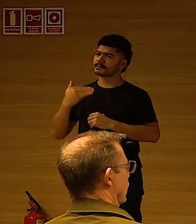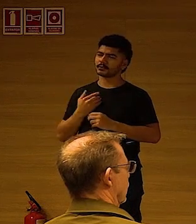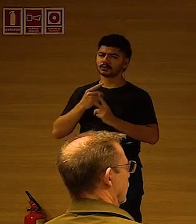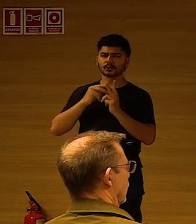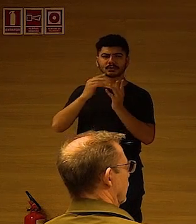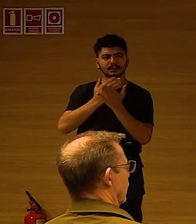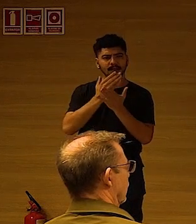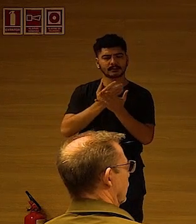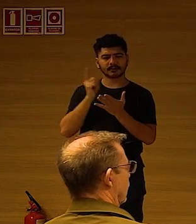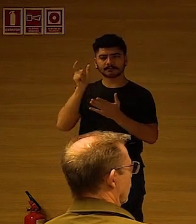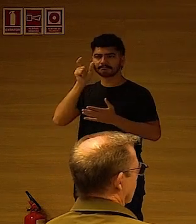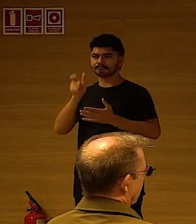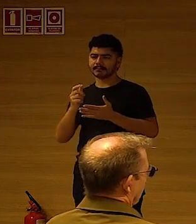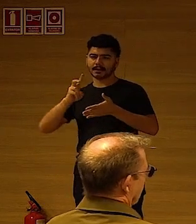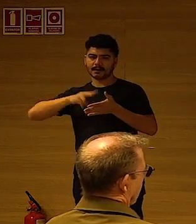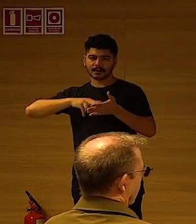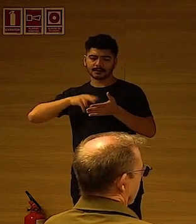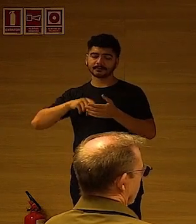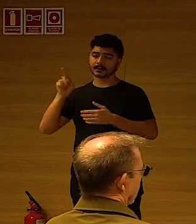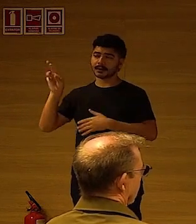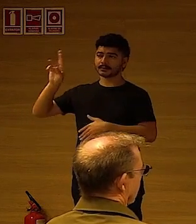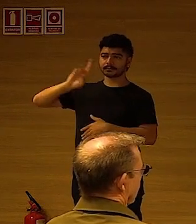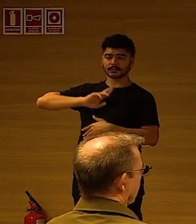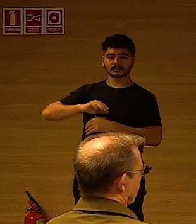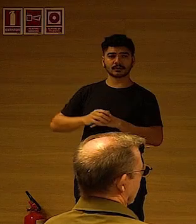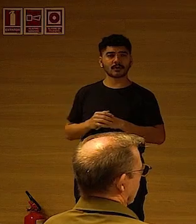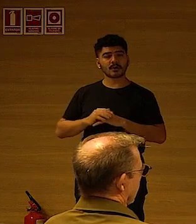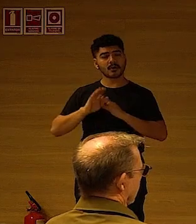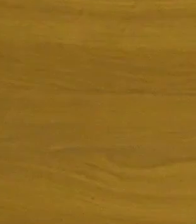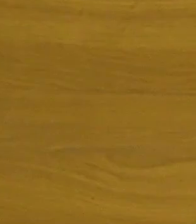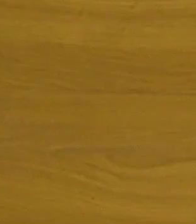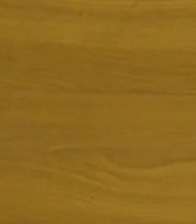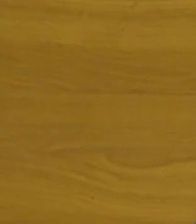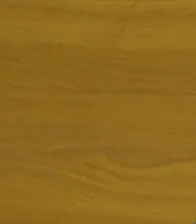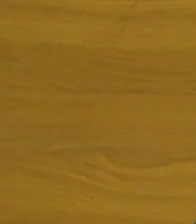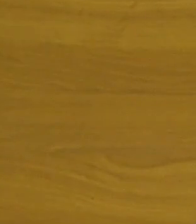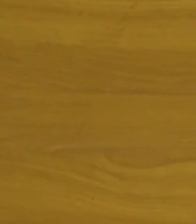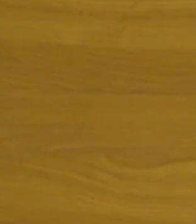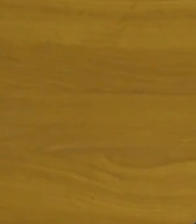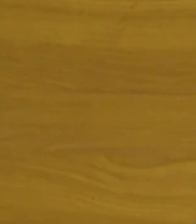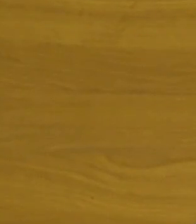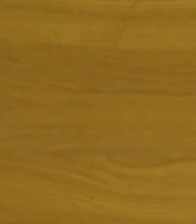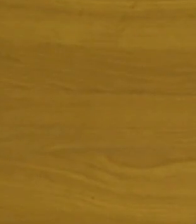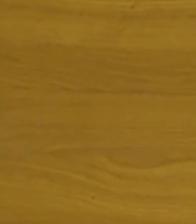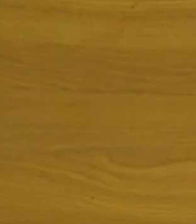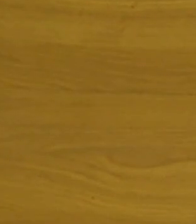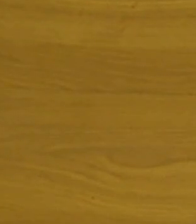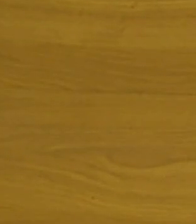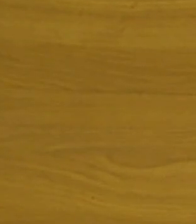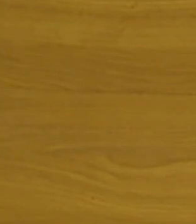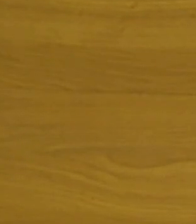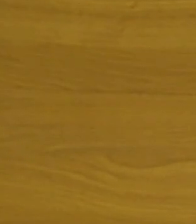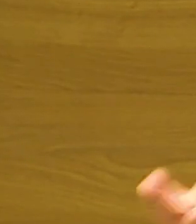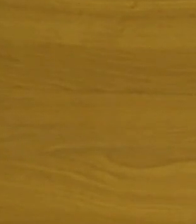livros que ele queria ler. Aí a resposta dele foi assim, Os teus livros parece que foram escritos